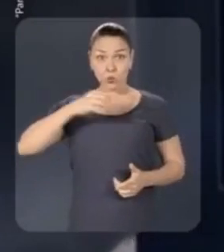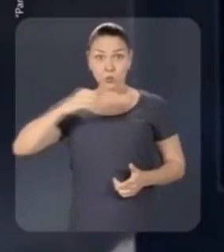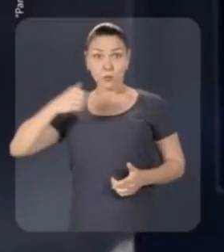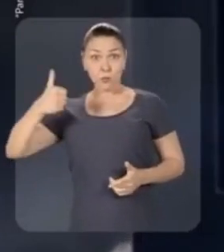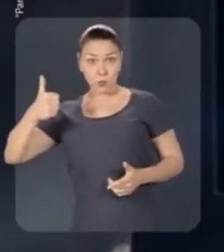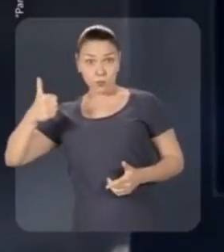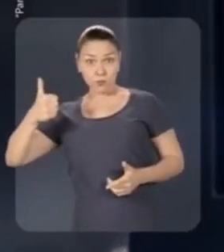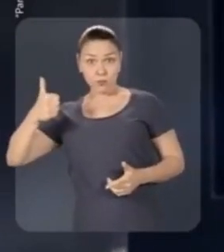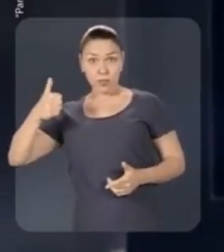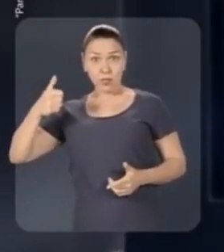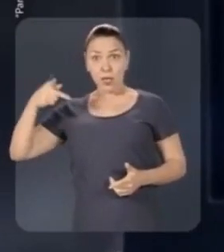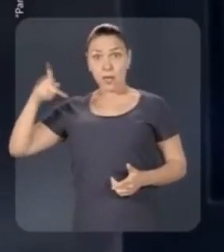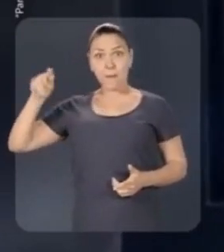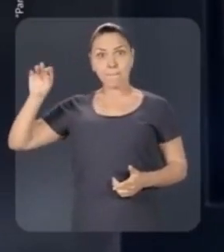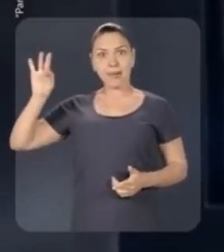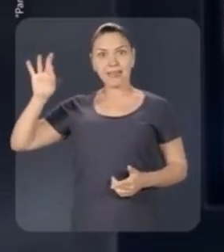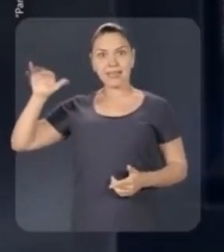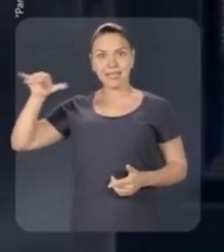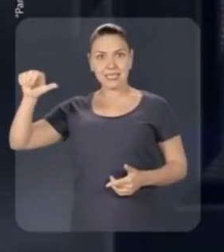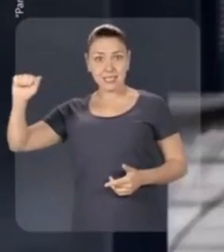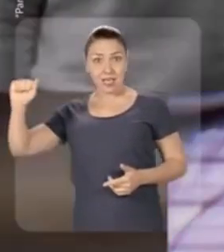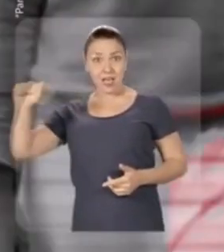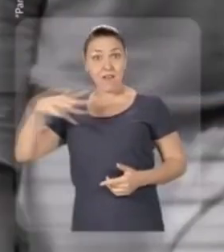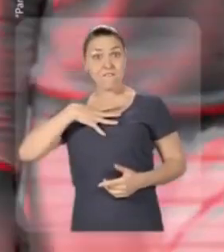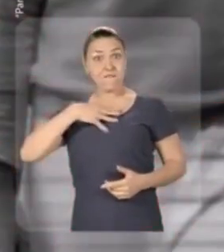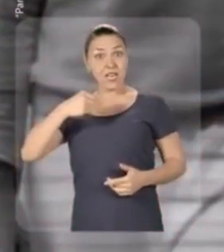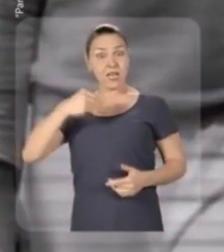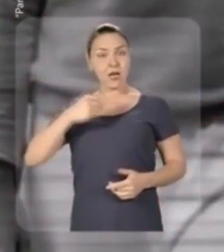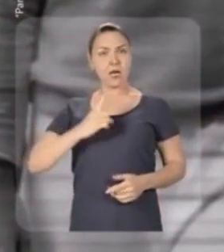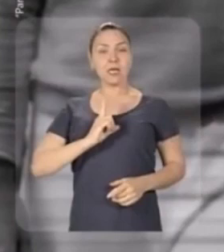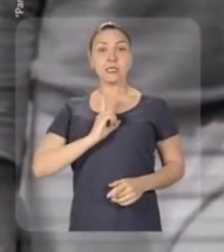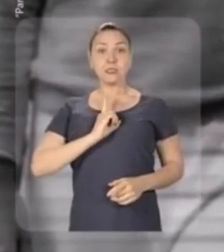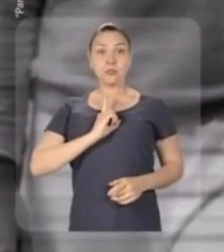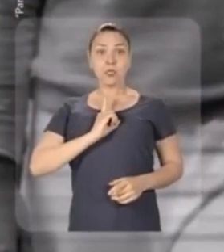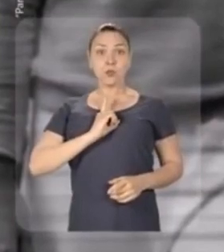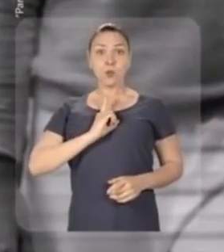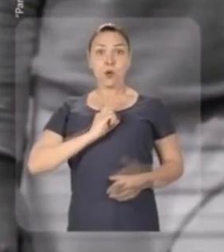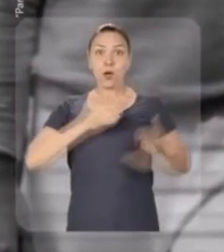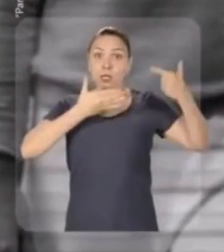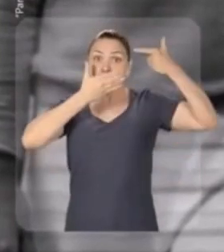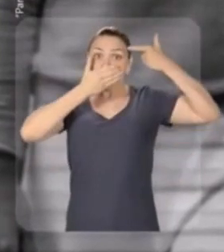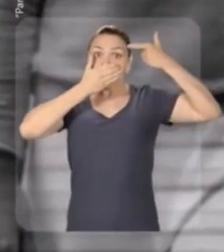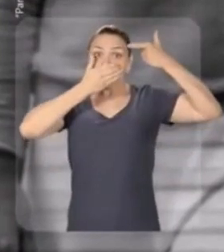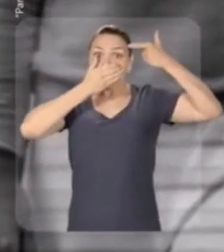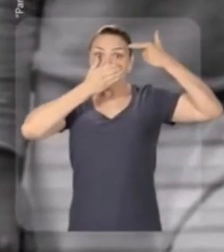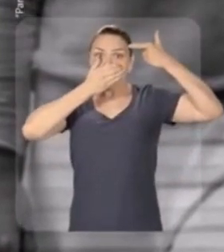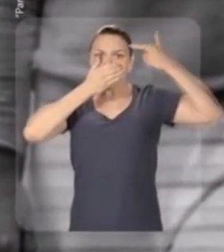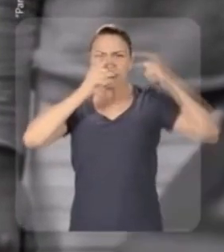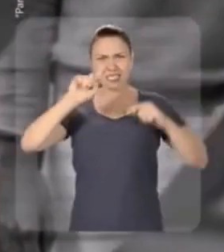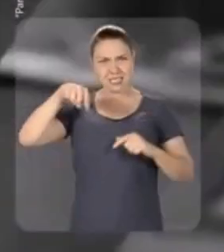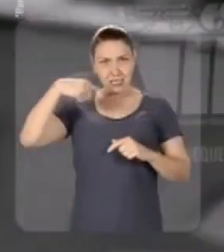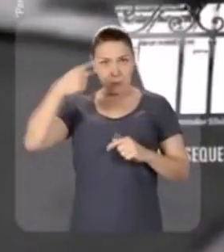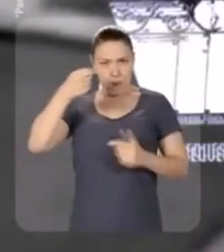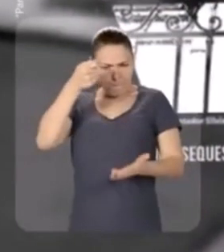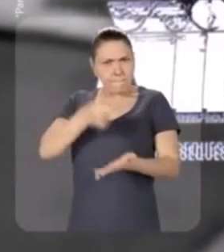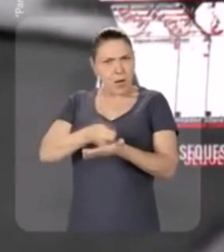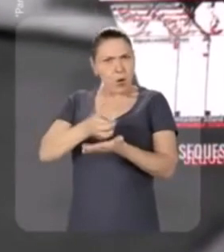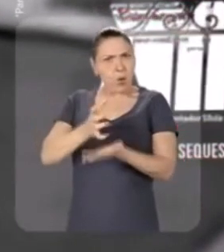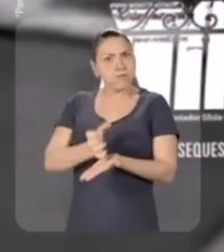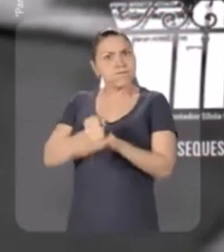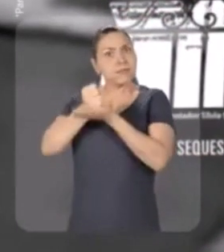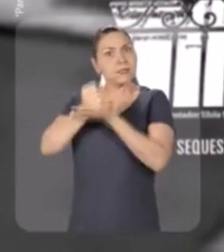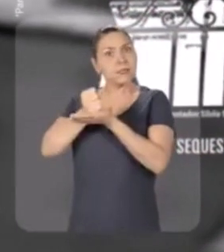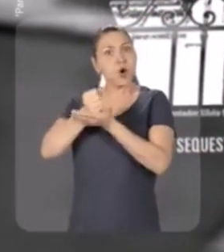Agosto de 2001. Patrícia Abravanel, filha de Silvio Santos, é sequestrada. Depois de